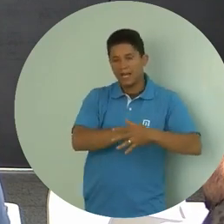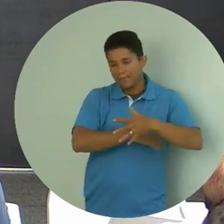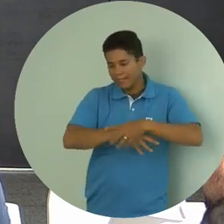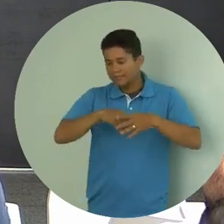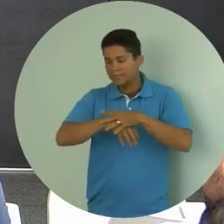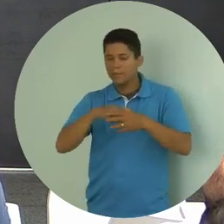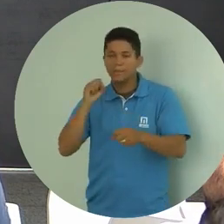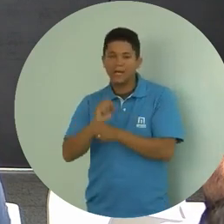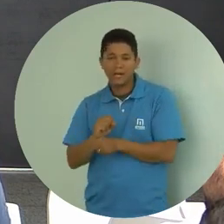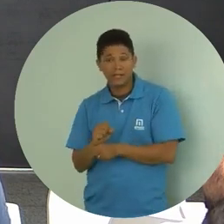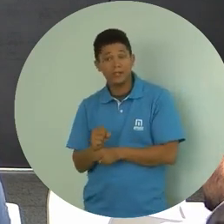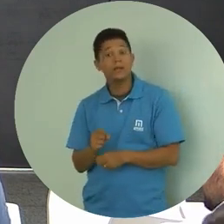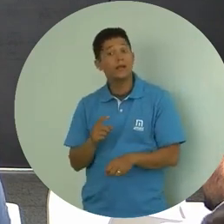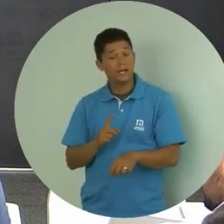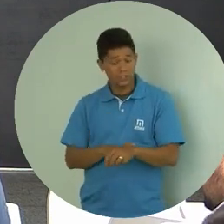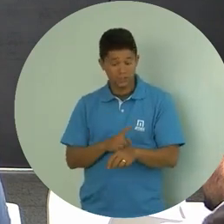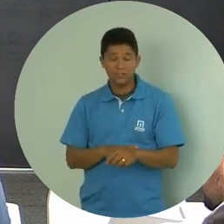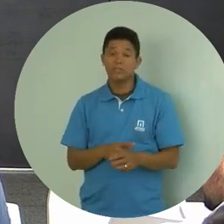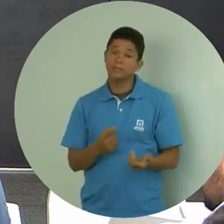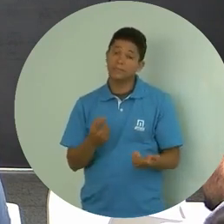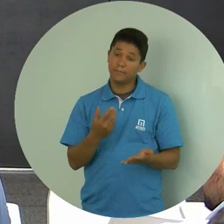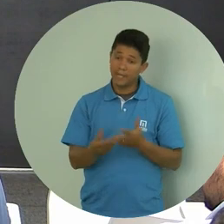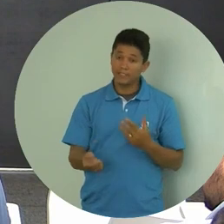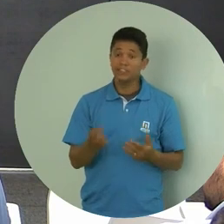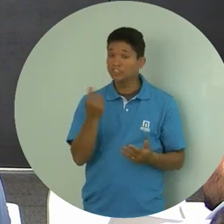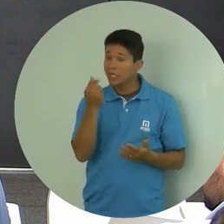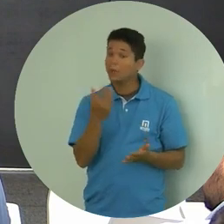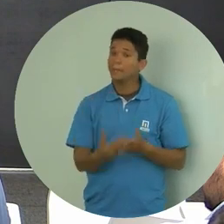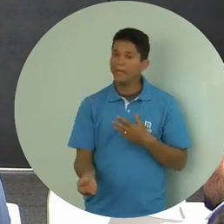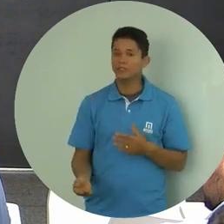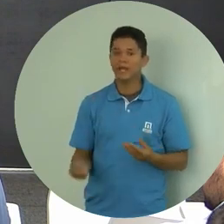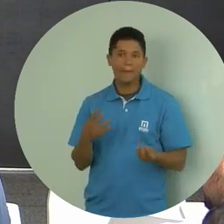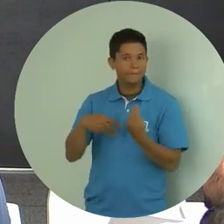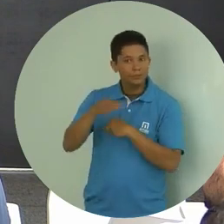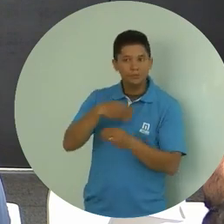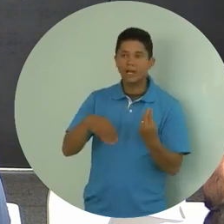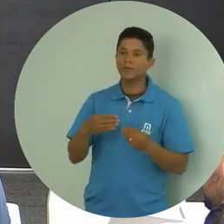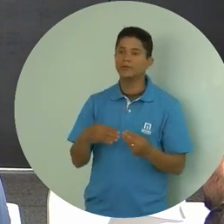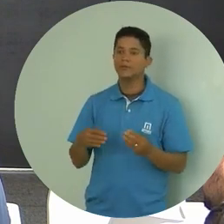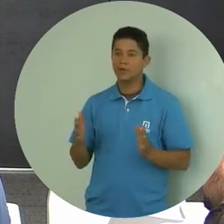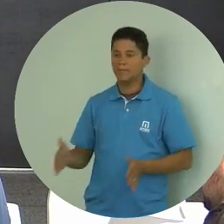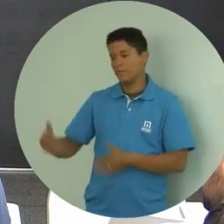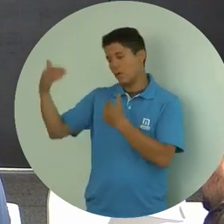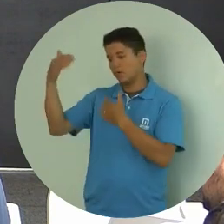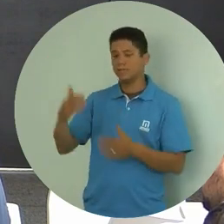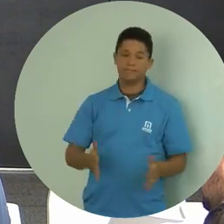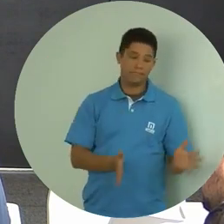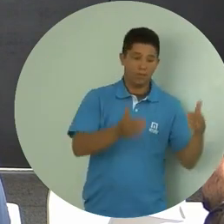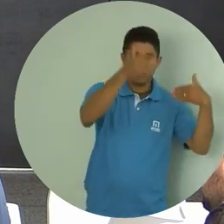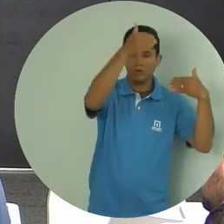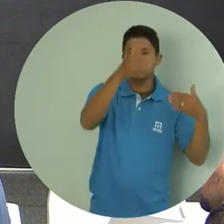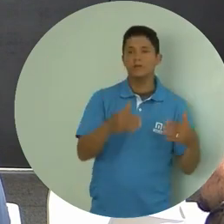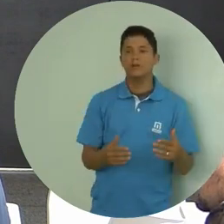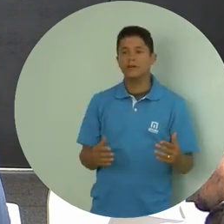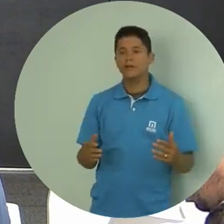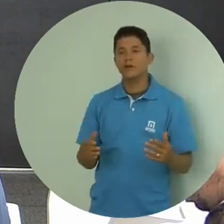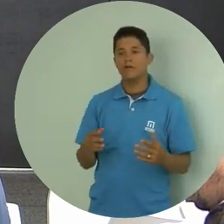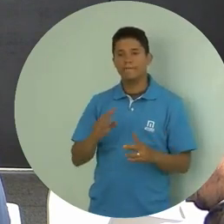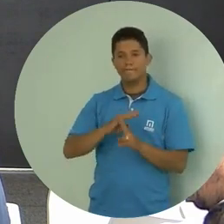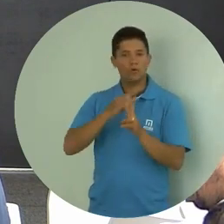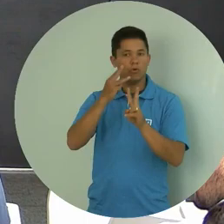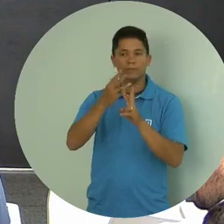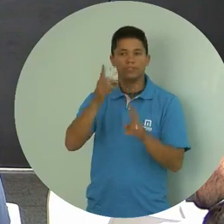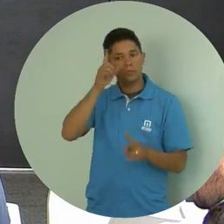é perda de dinheiro. Então, era muito um mix de blocos para a gente fazer os volumes diários. Bacana. E só